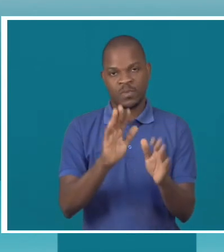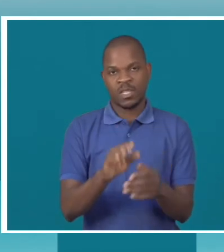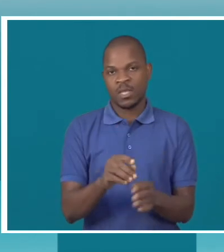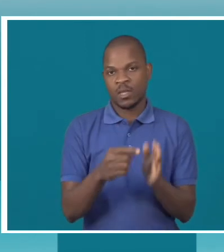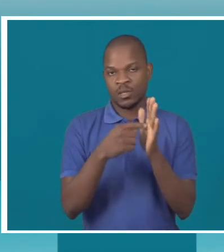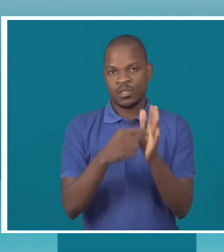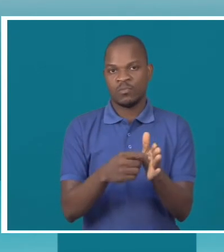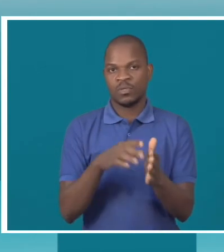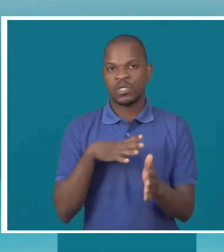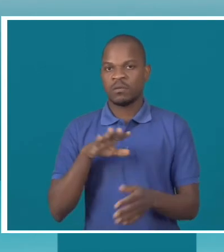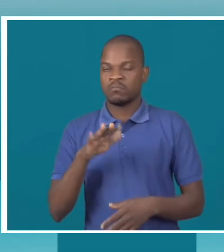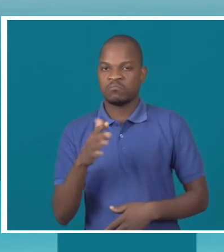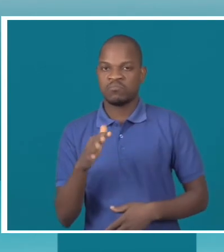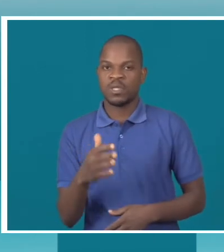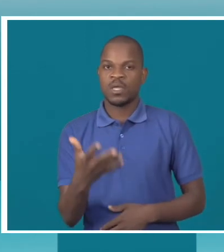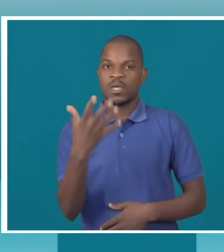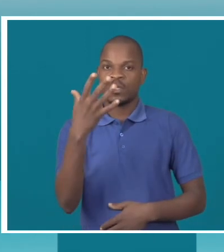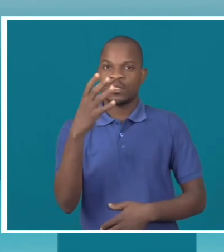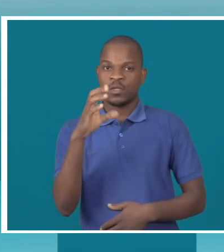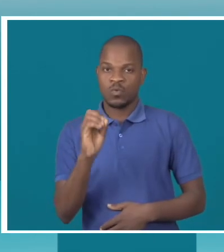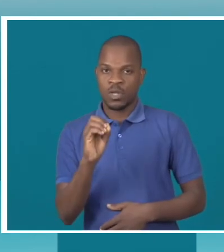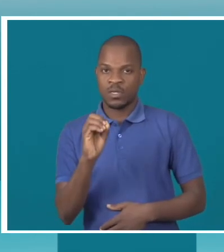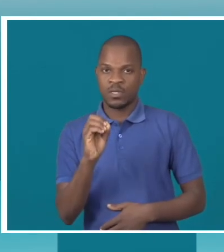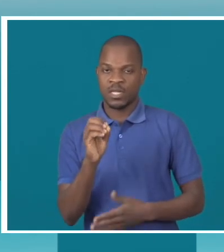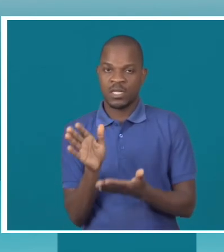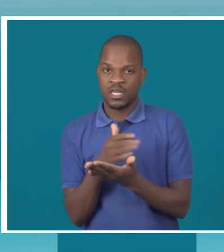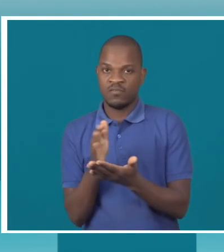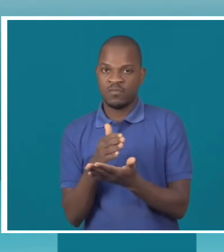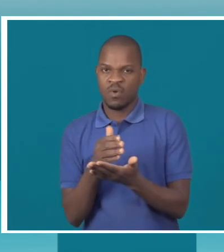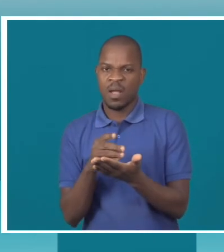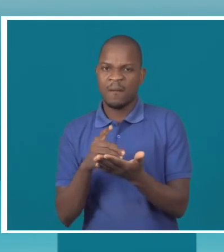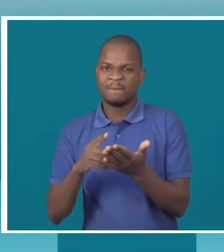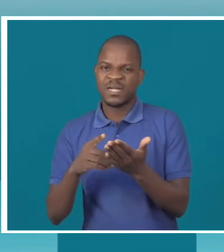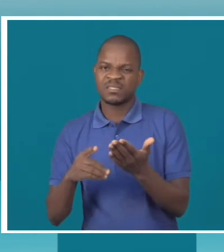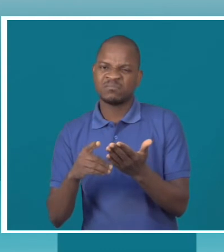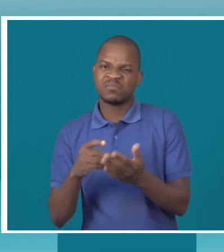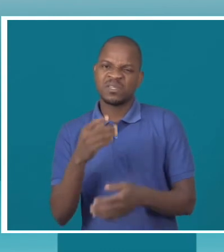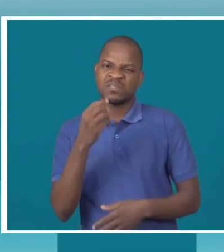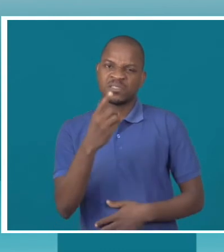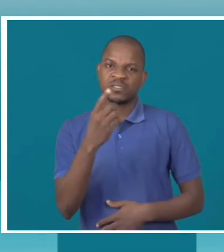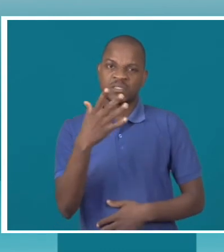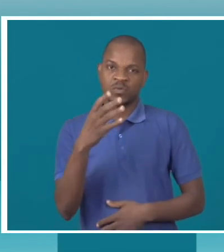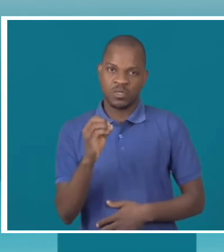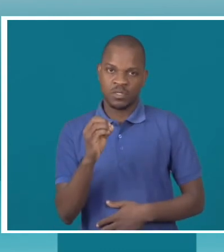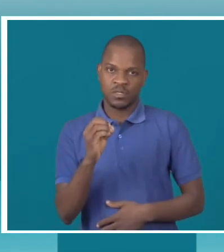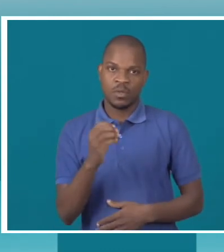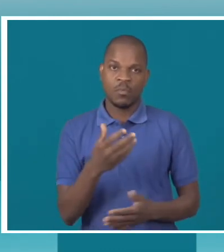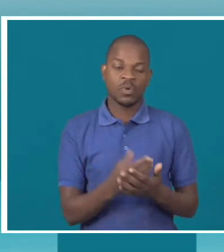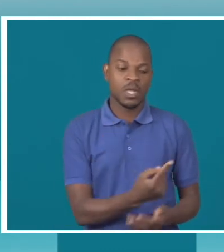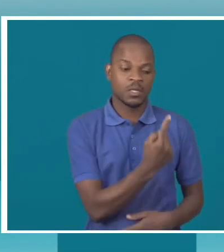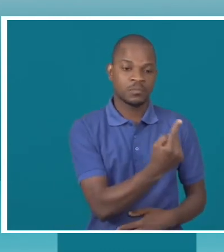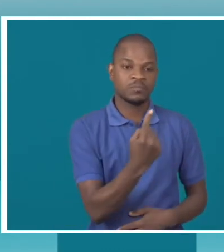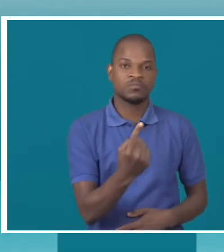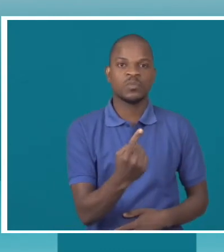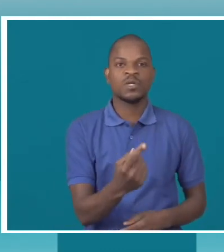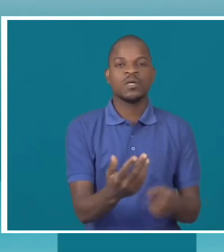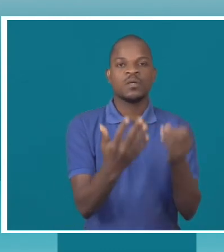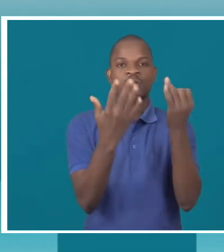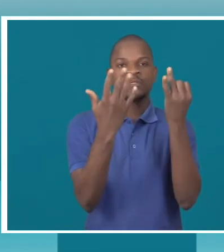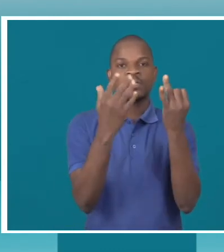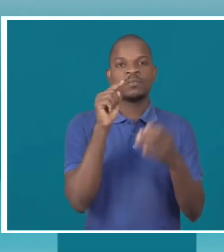Porque imagine 50 livros com 150 páginas em Braille se o preço unitário são